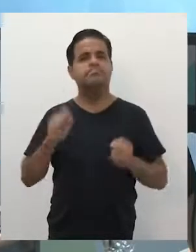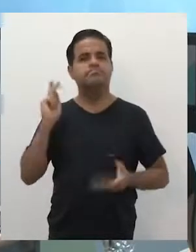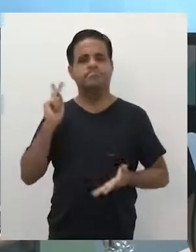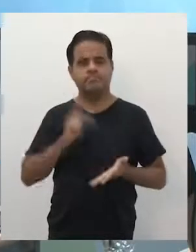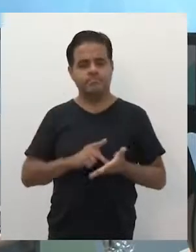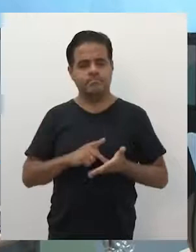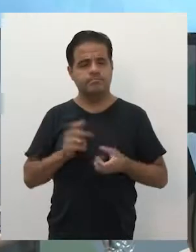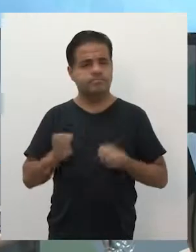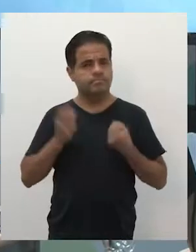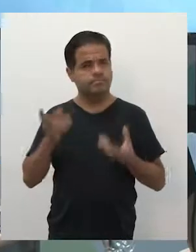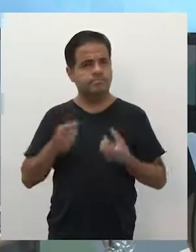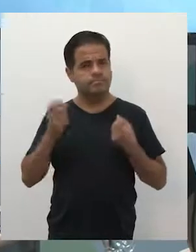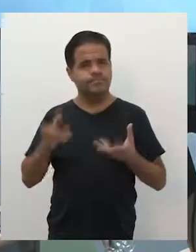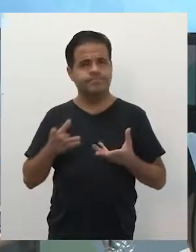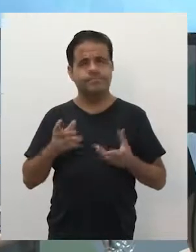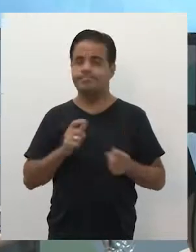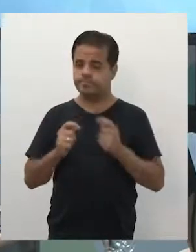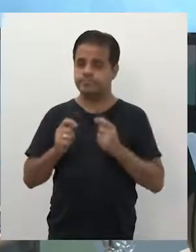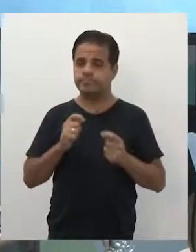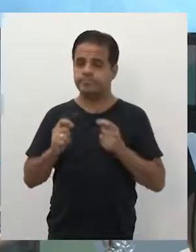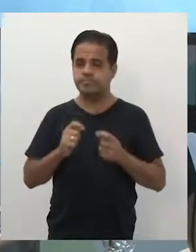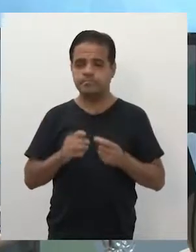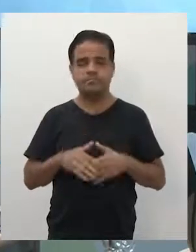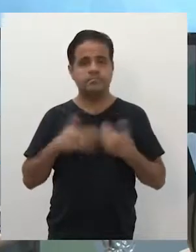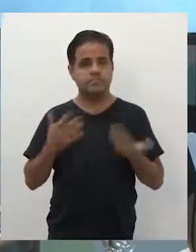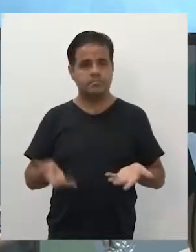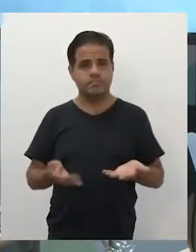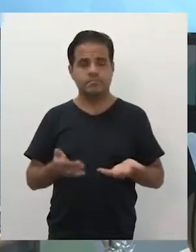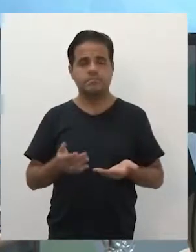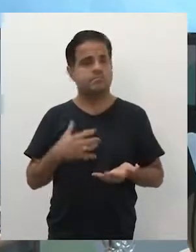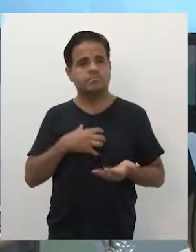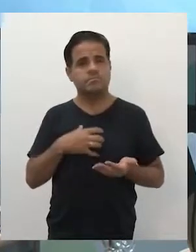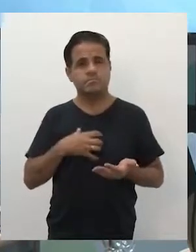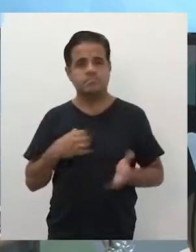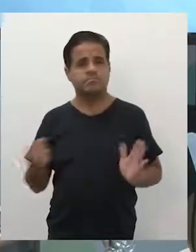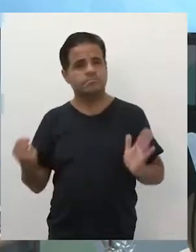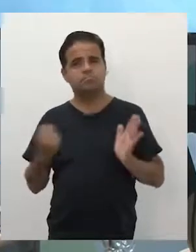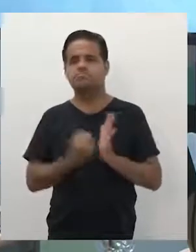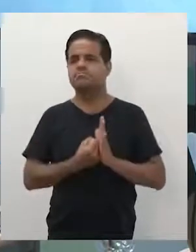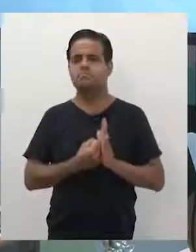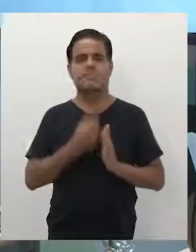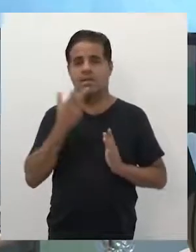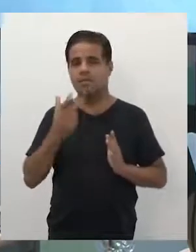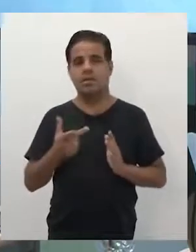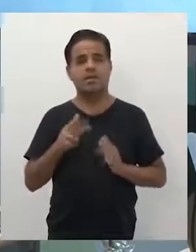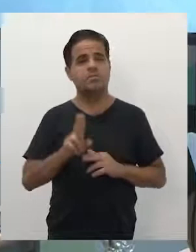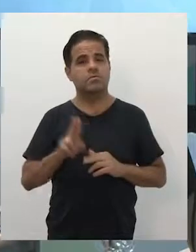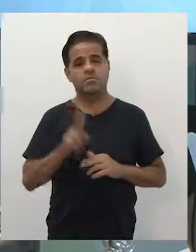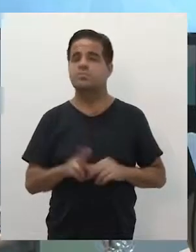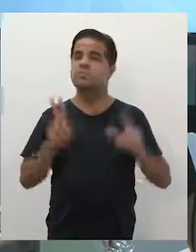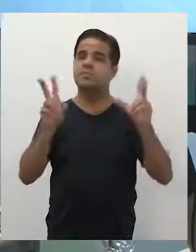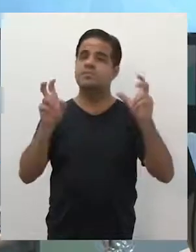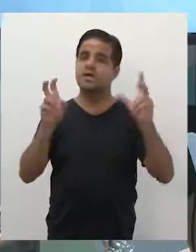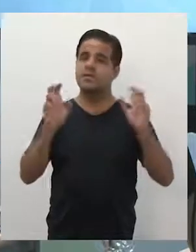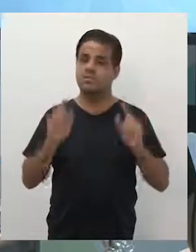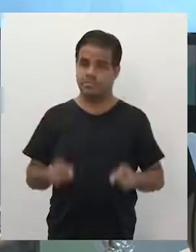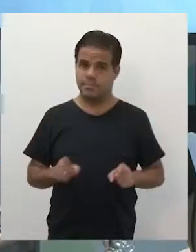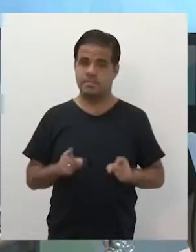das informações dessa reportagem. De que modo, né, que nós marcamos aí essa fala? Pelo uso das aspas,